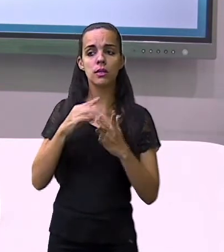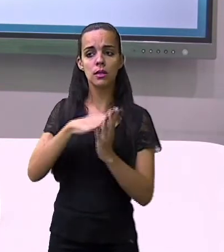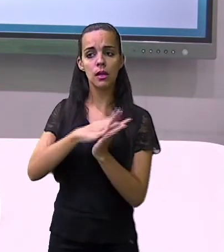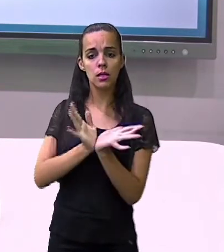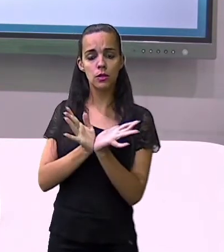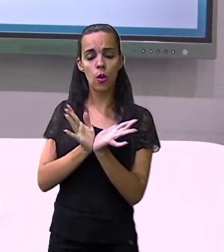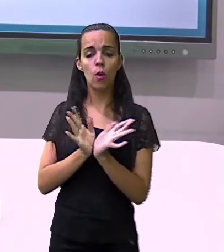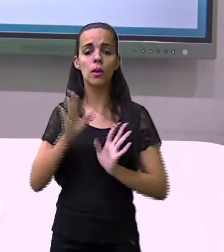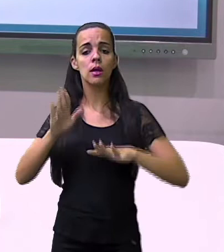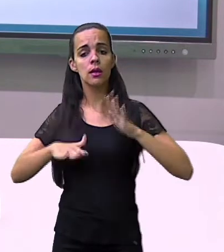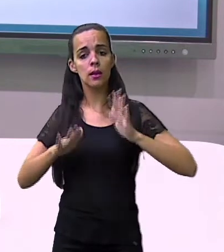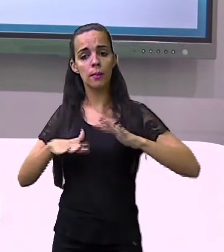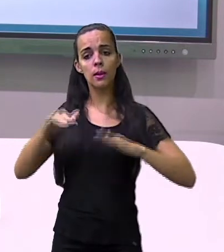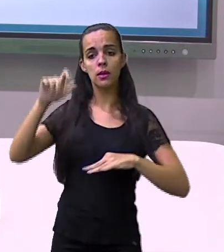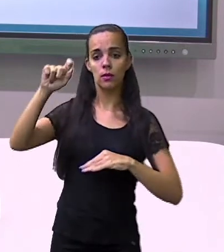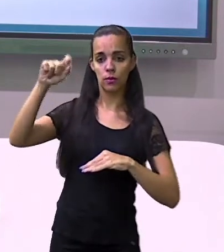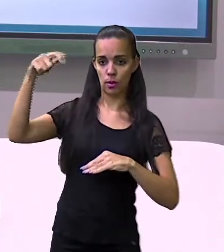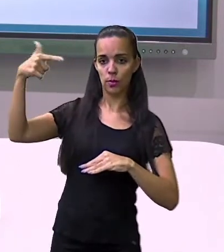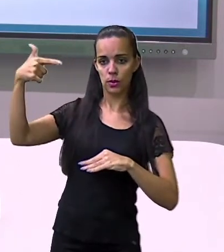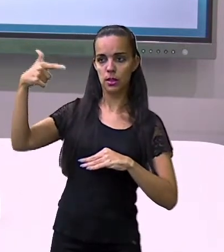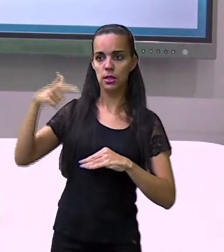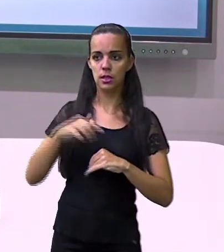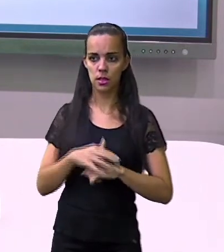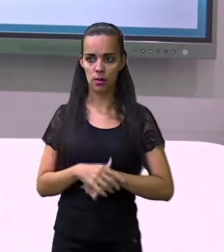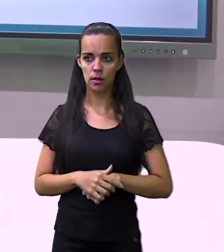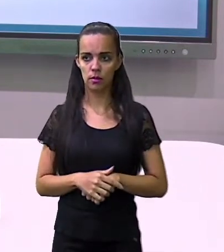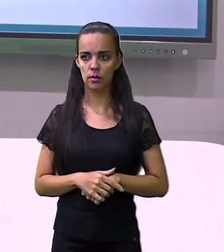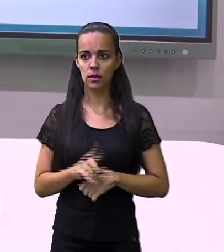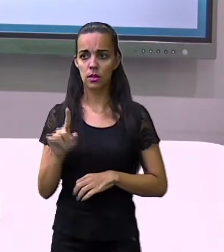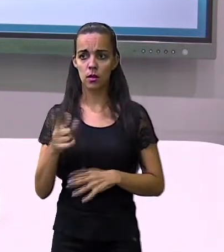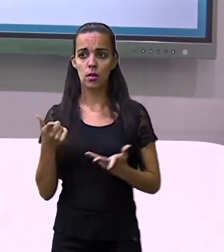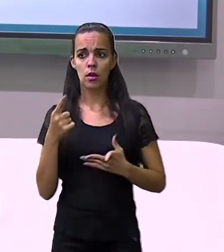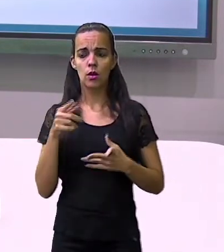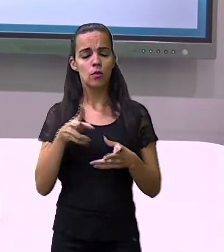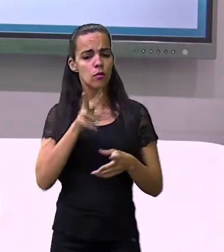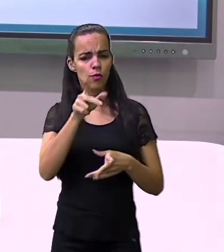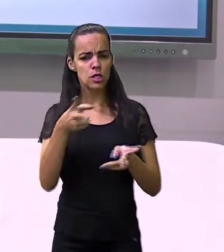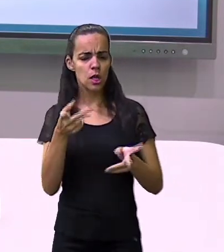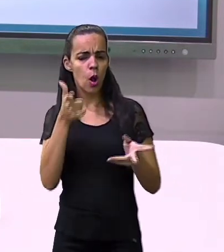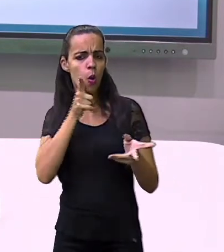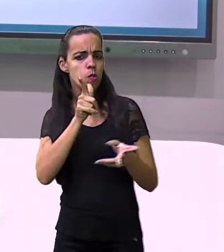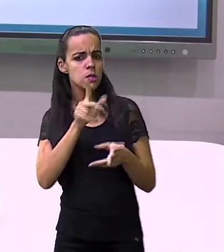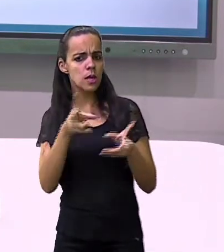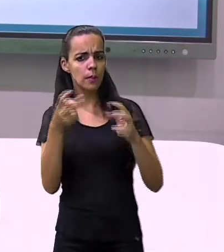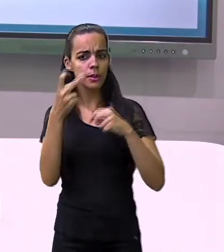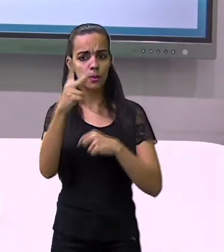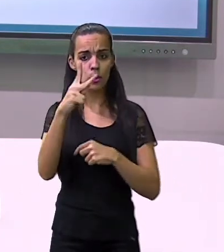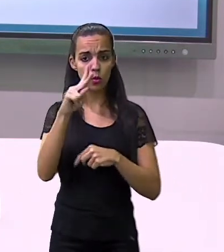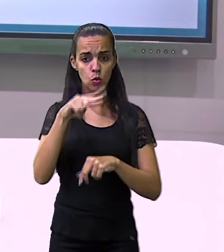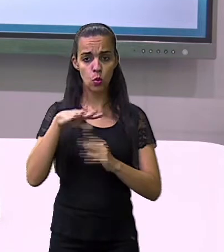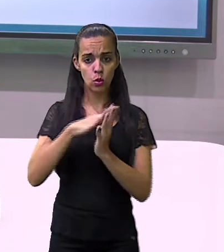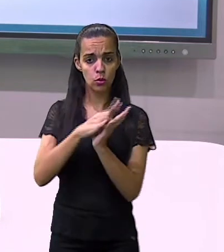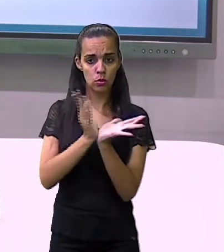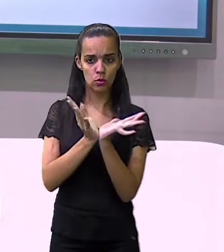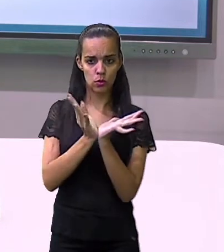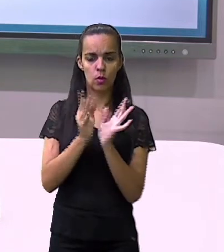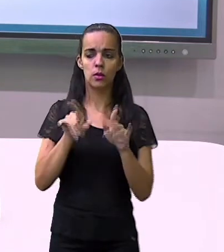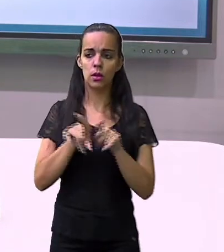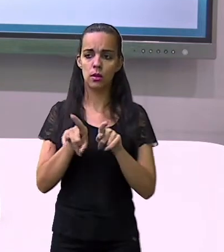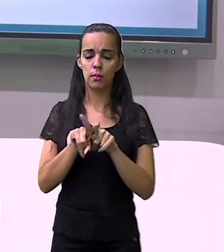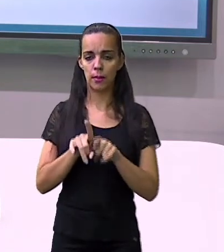sol depende das posições para que você consiga perceber a sua sombra durante o dia,